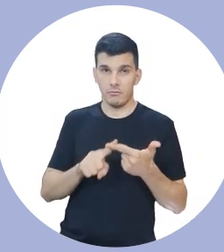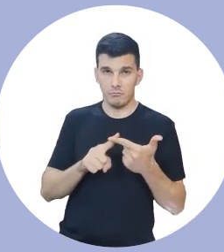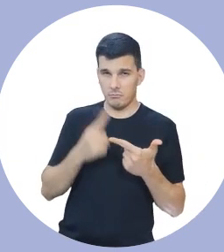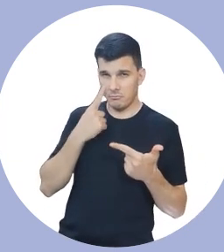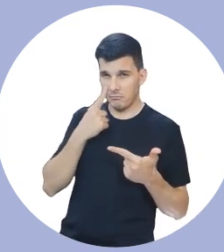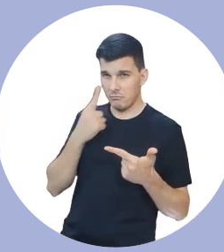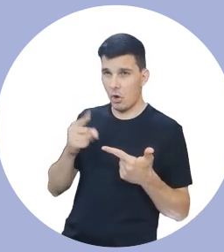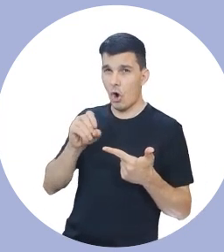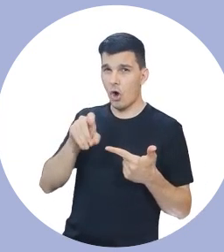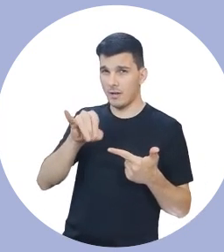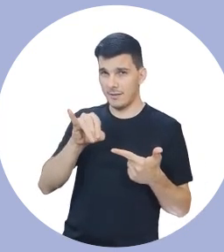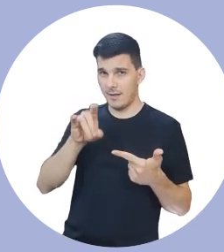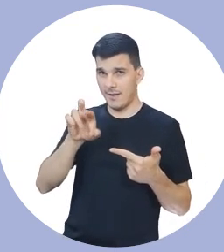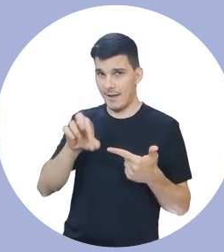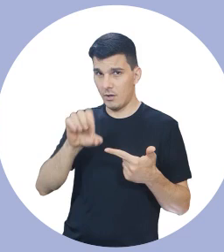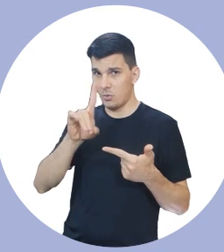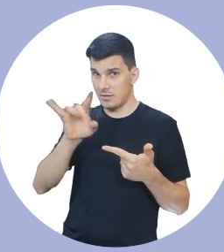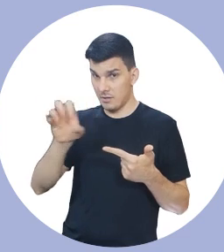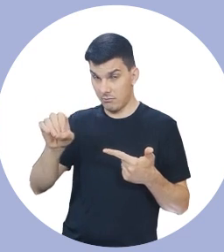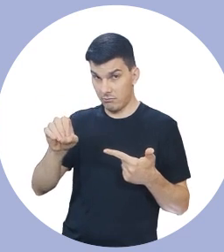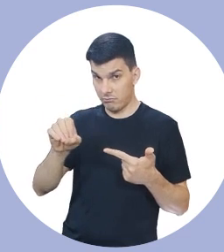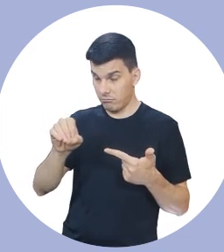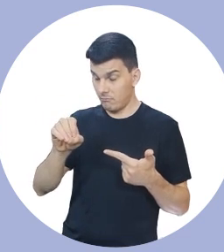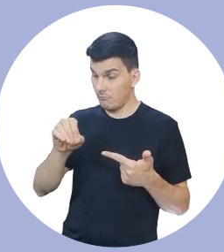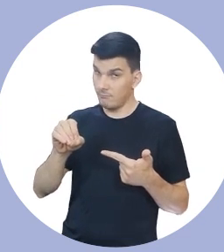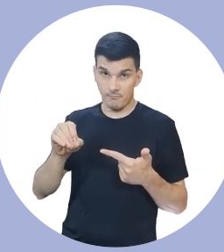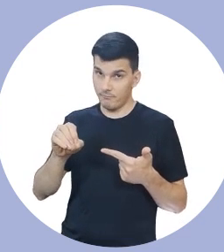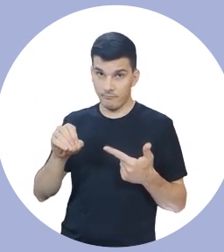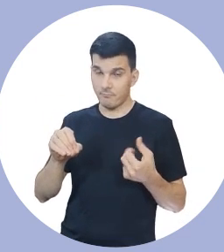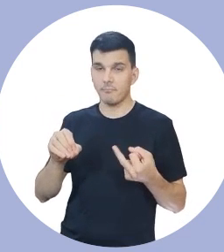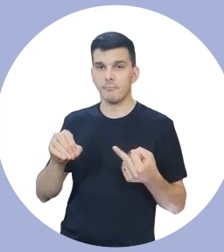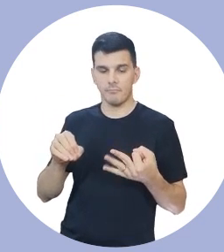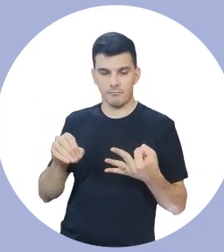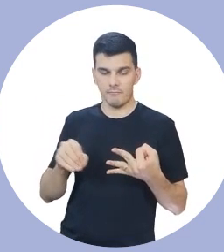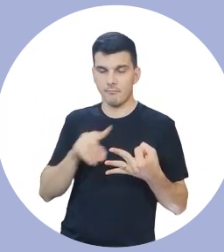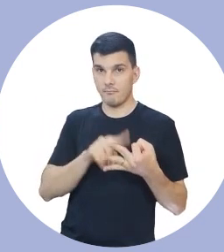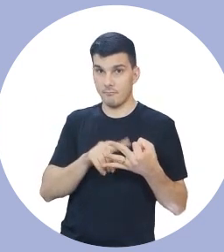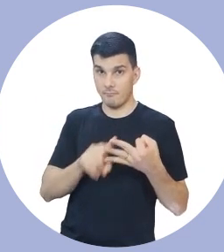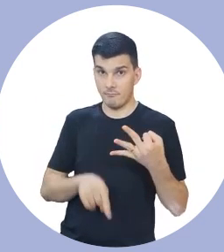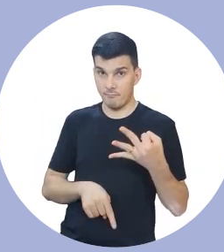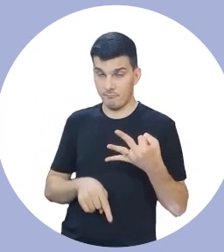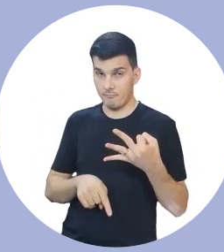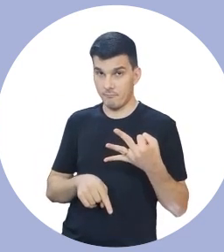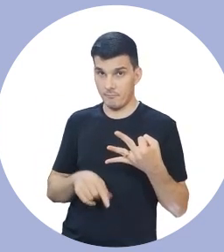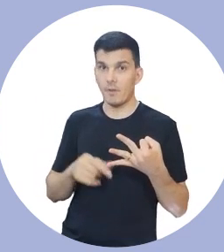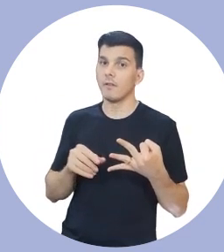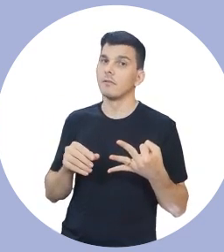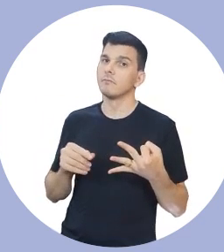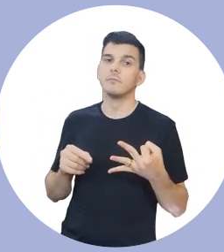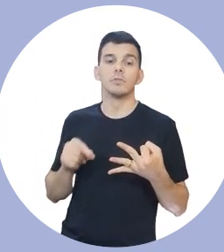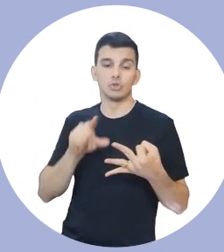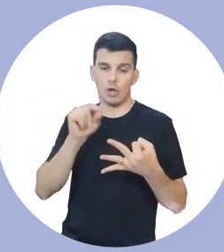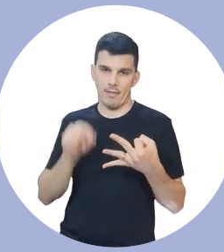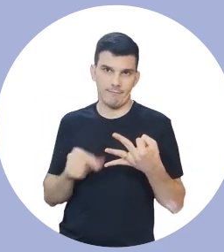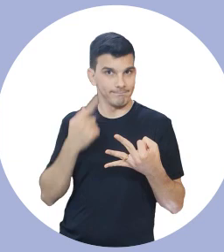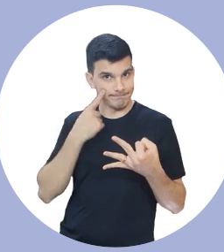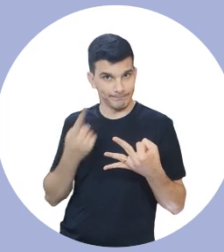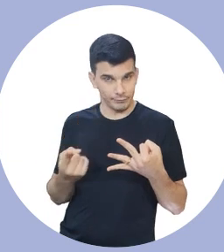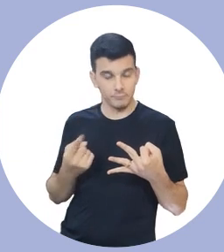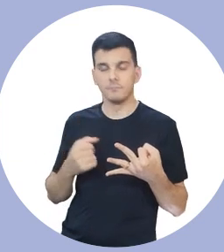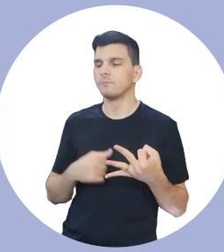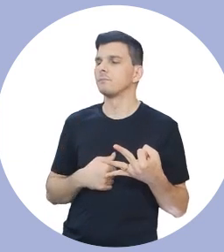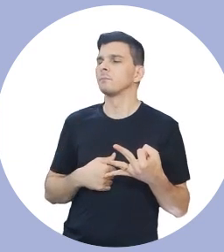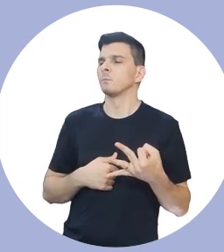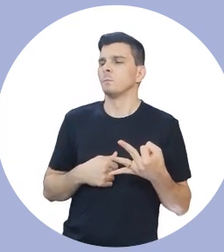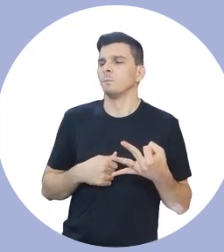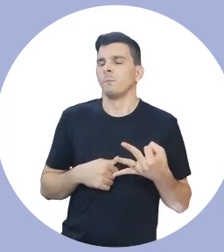essa. Reações de oxirredução com transferência de elétrons entre as moléculas? Não. Você não tem processo de reações de oxirredução dentro